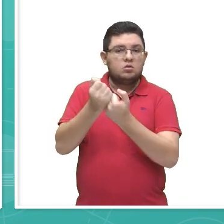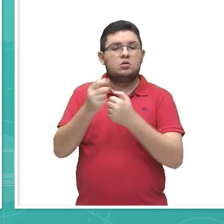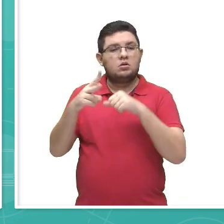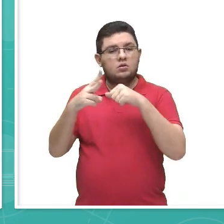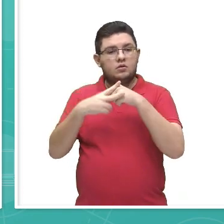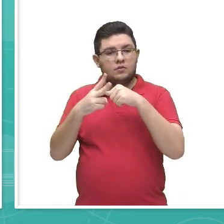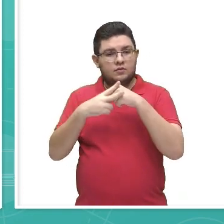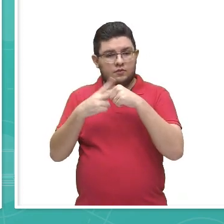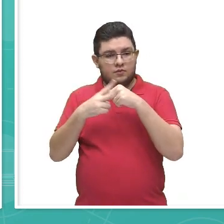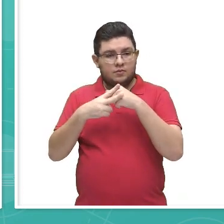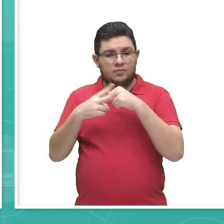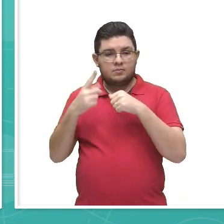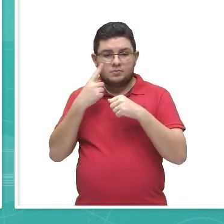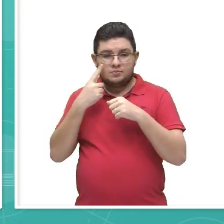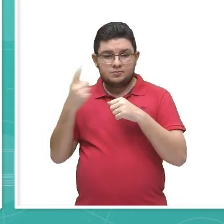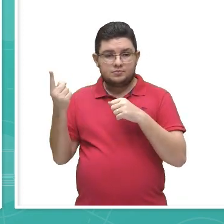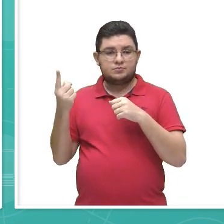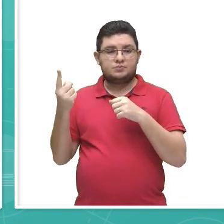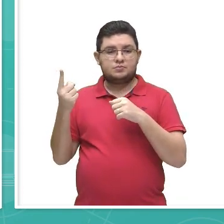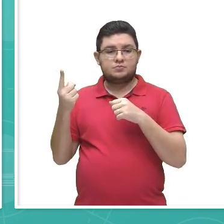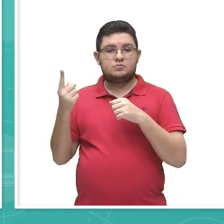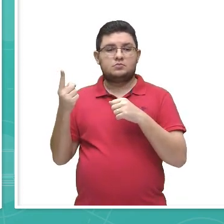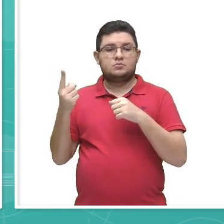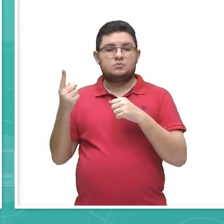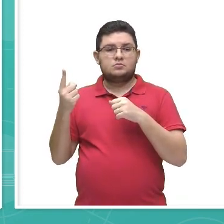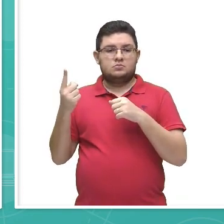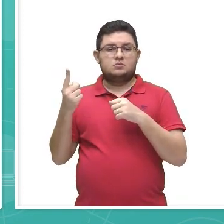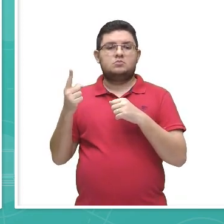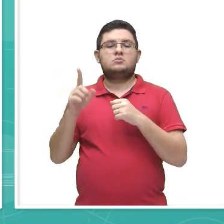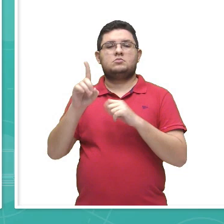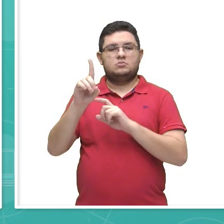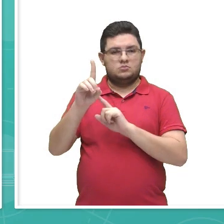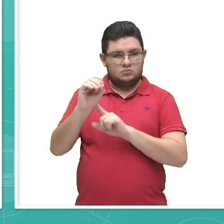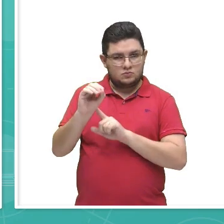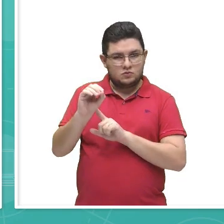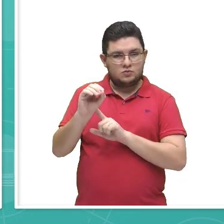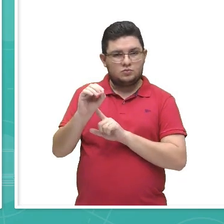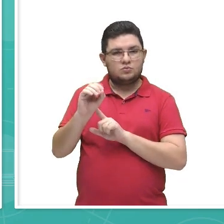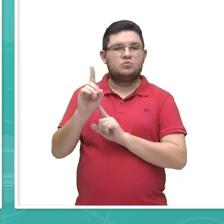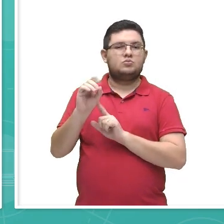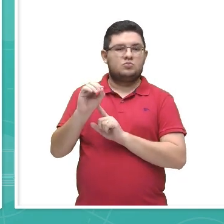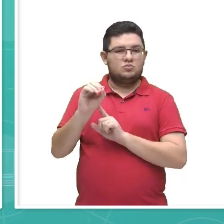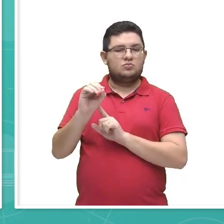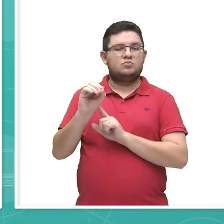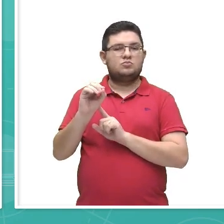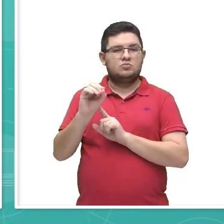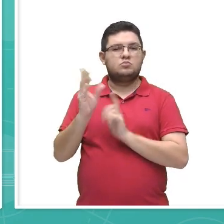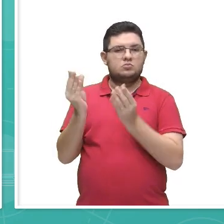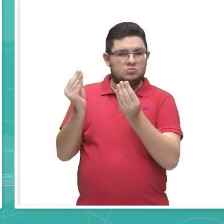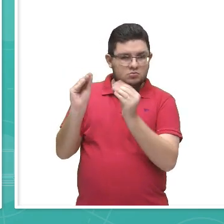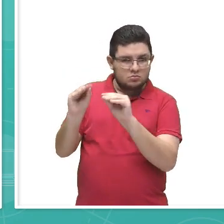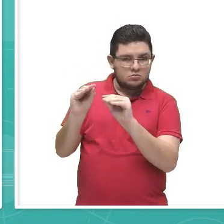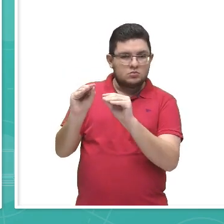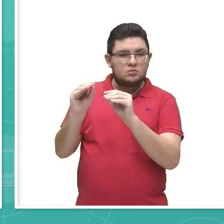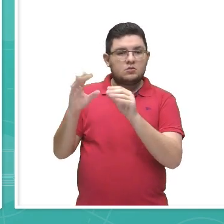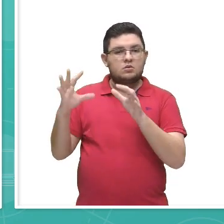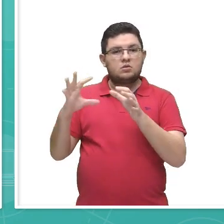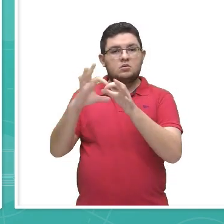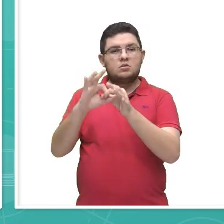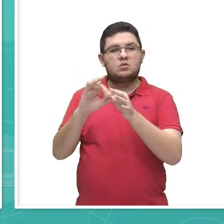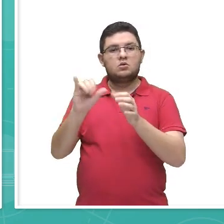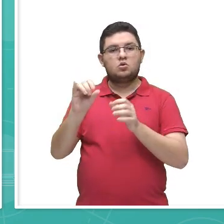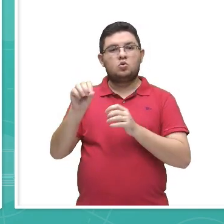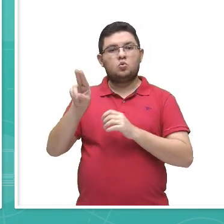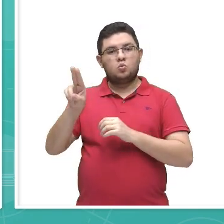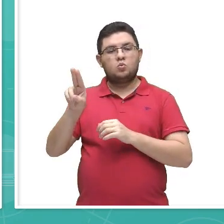perguntas, ok? Depois, quem vem? O verbo auxiliar, que é o do, no caso, concordando com o you. E